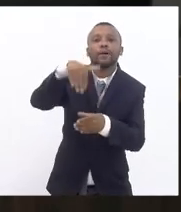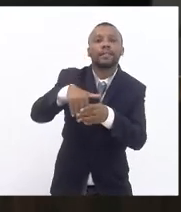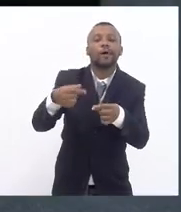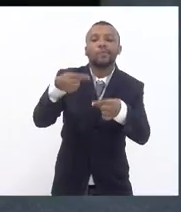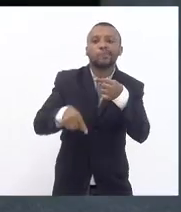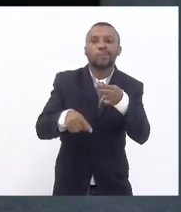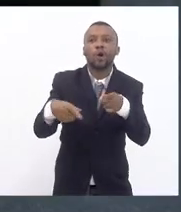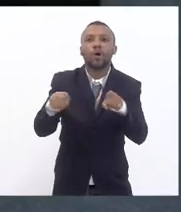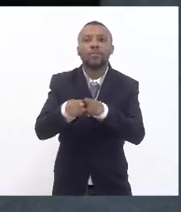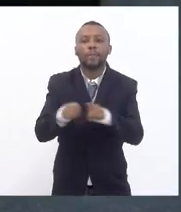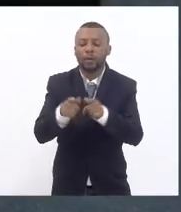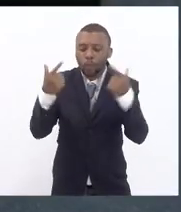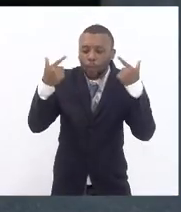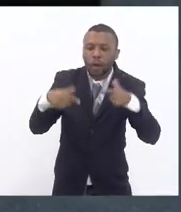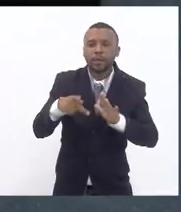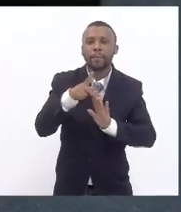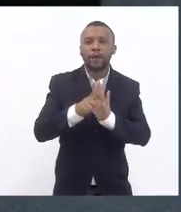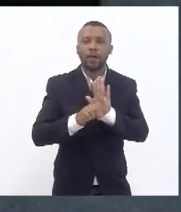por favor, do projeto de lei